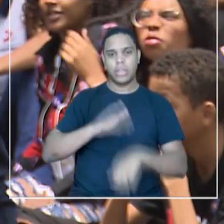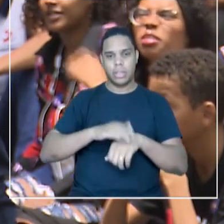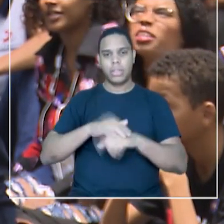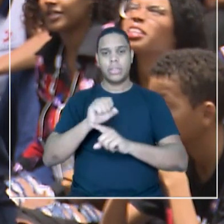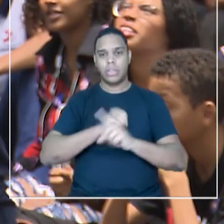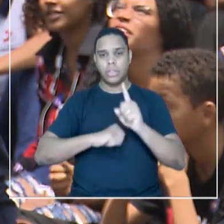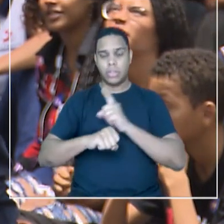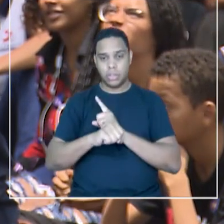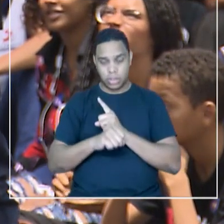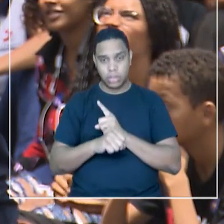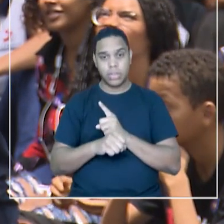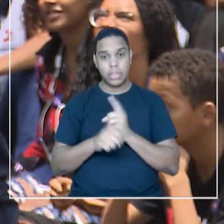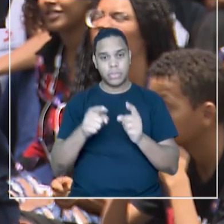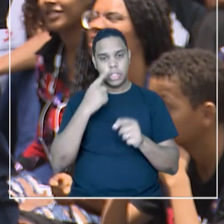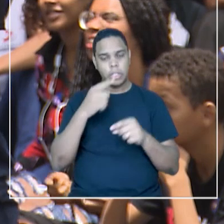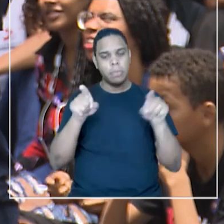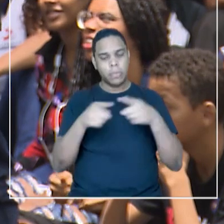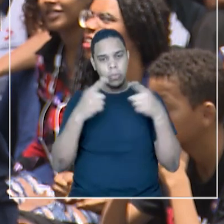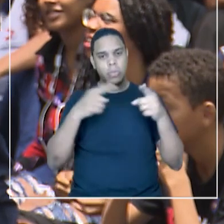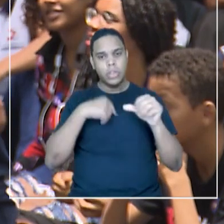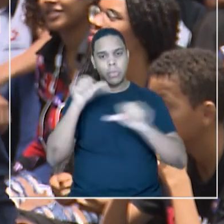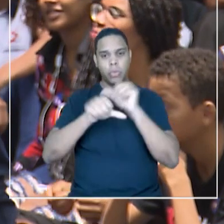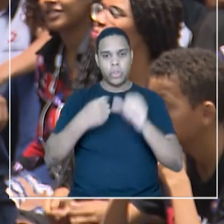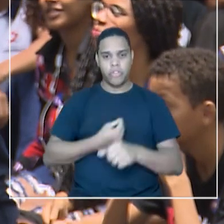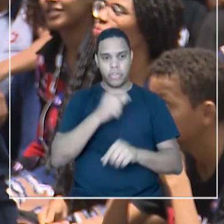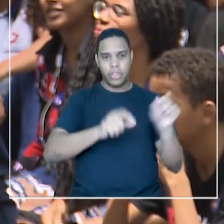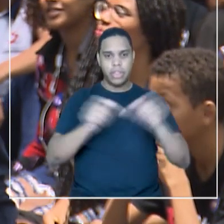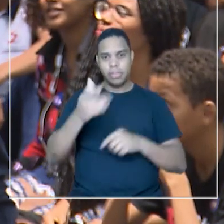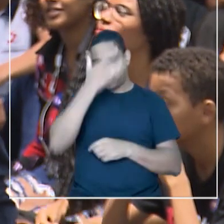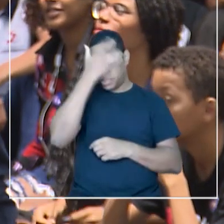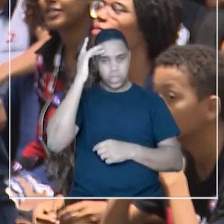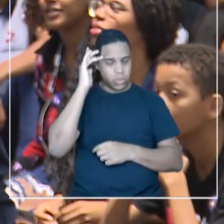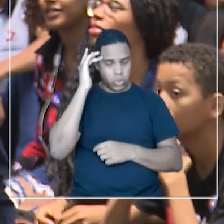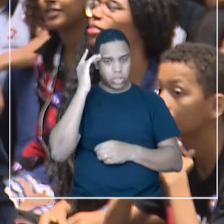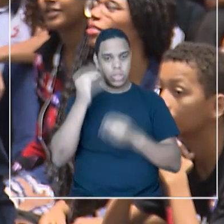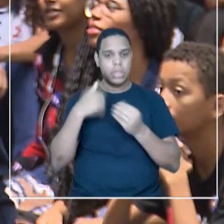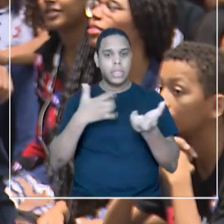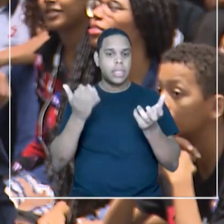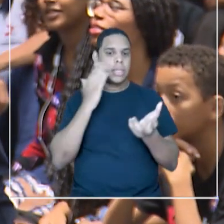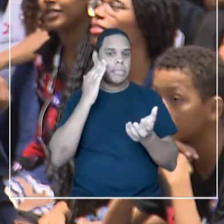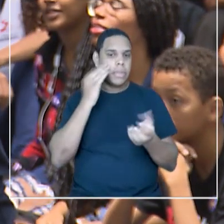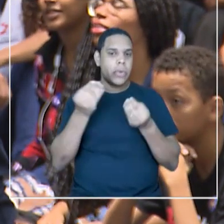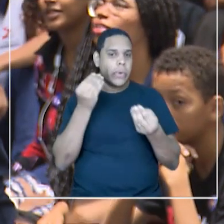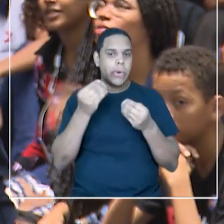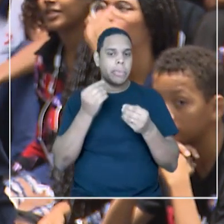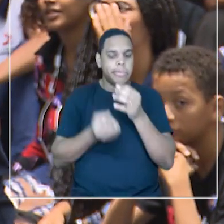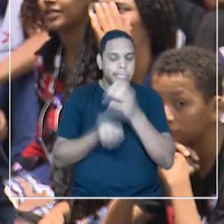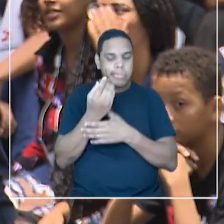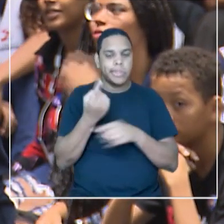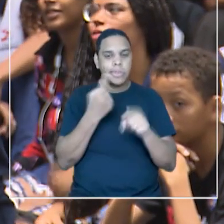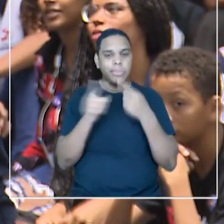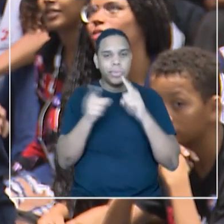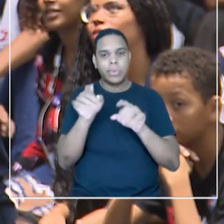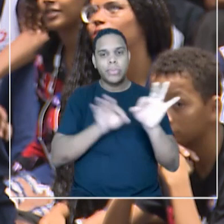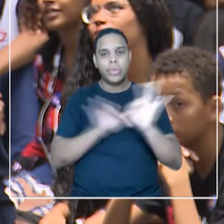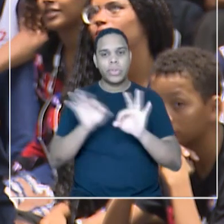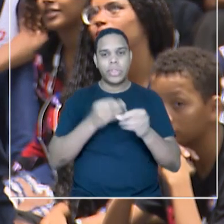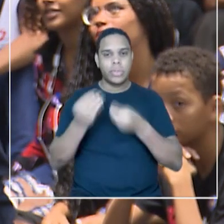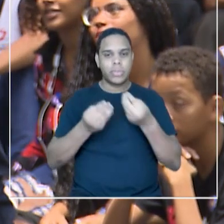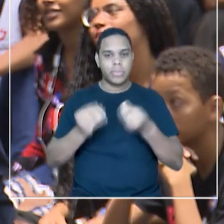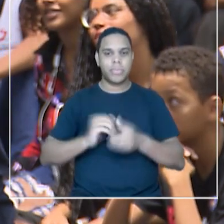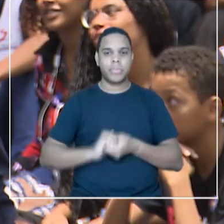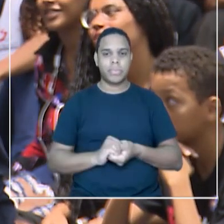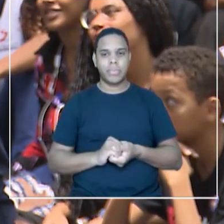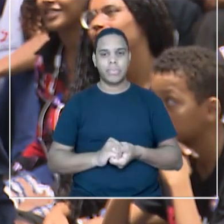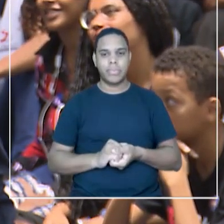realmente, aquelas palavras ali mudam a vida de muita gente, né? Então, eu queria saber um pouco mais sobre esse projeto aí,